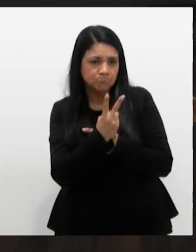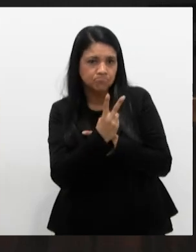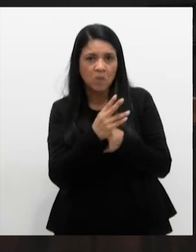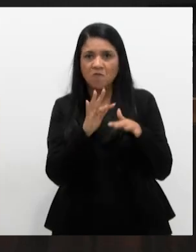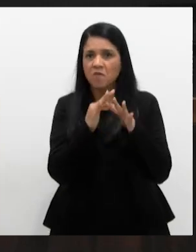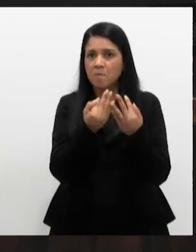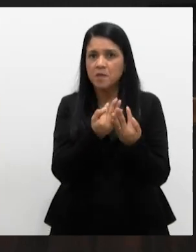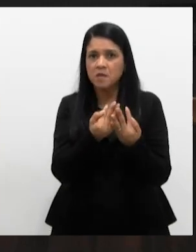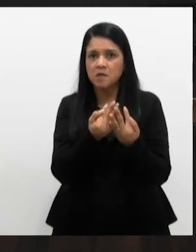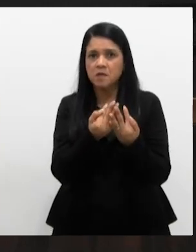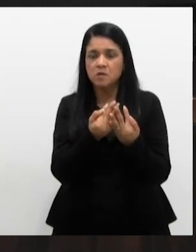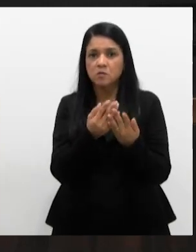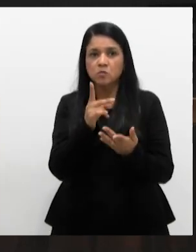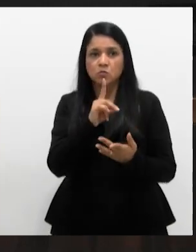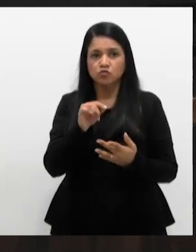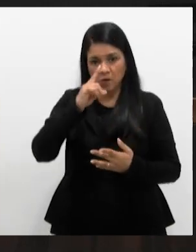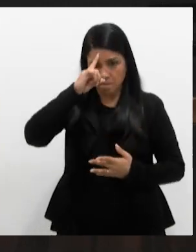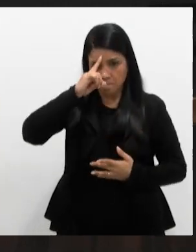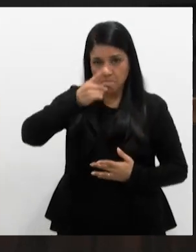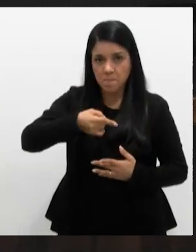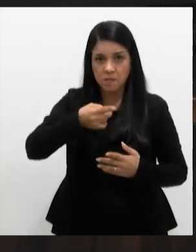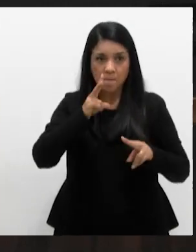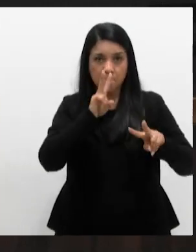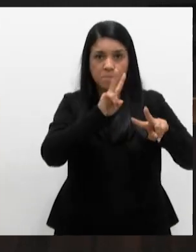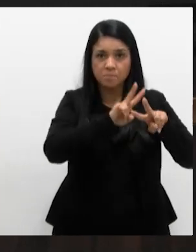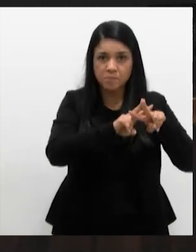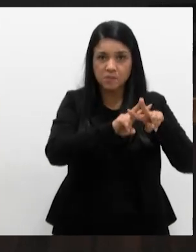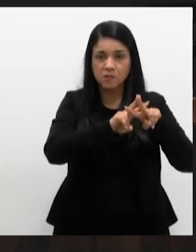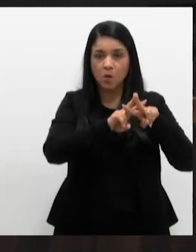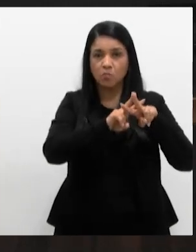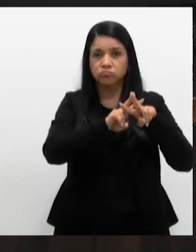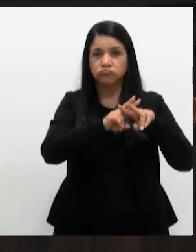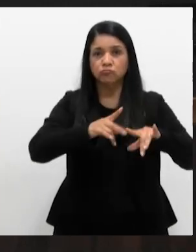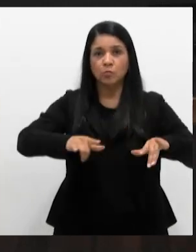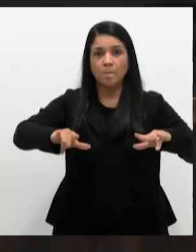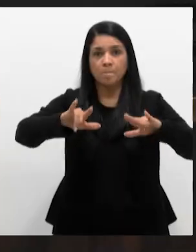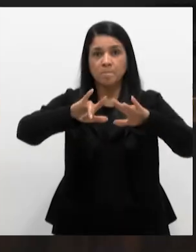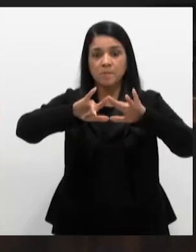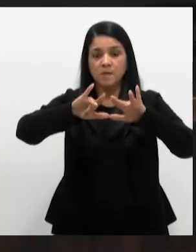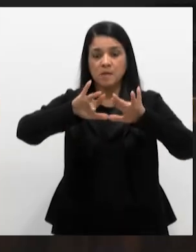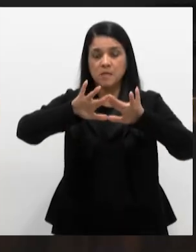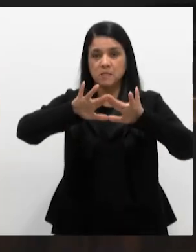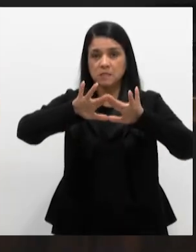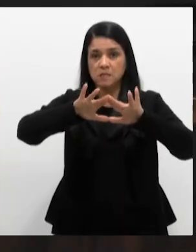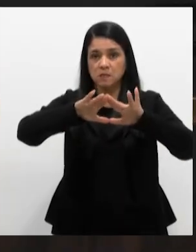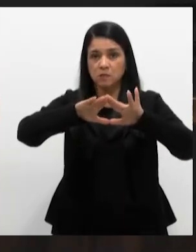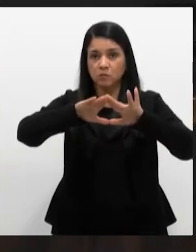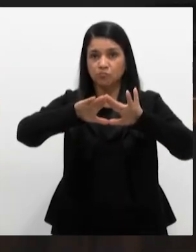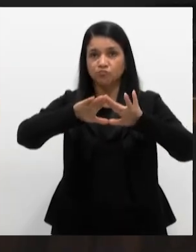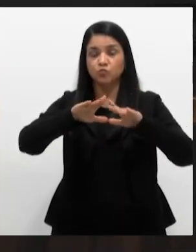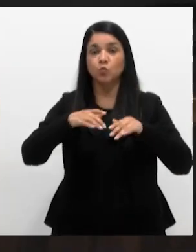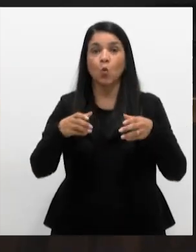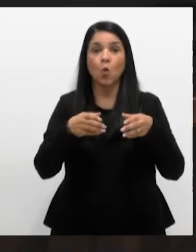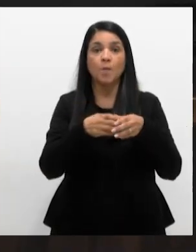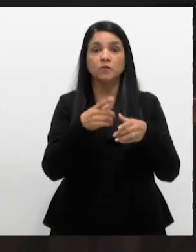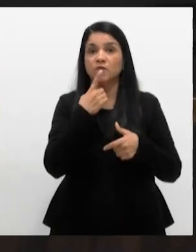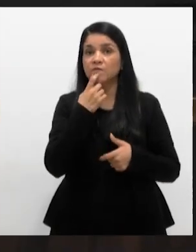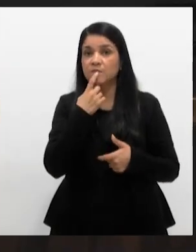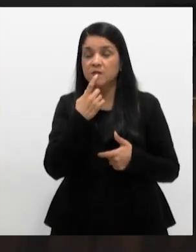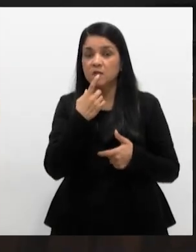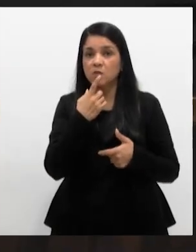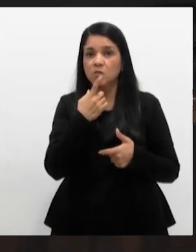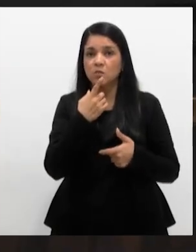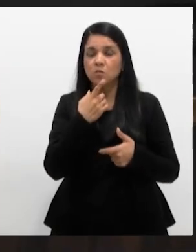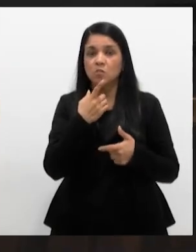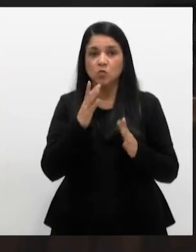ele dá a ordem do maior de prisão do maior miliciano, do maior traficante do Comando Vermelho, ou a execução dele por força de